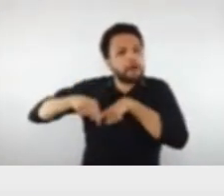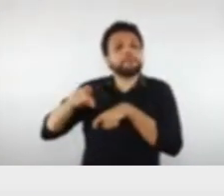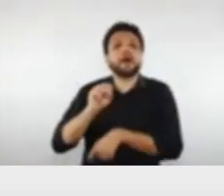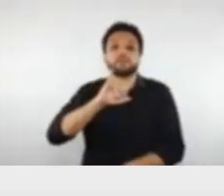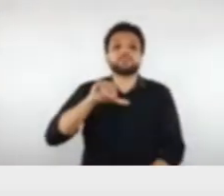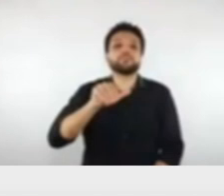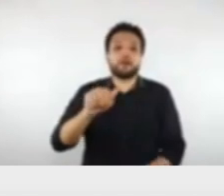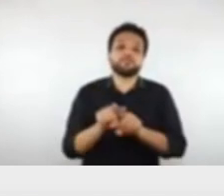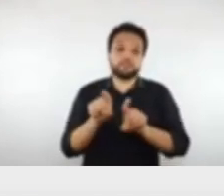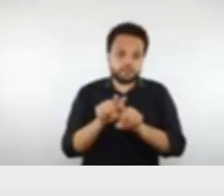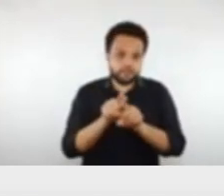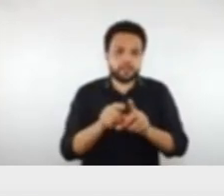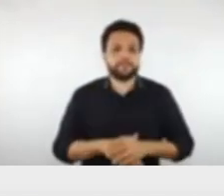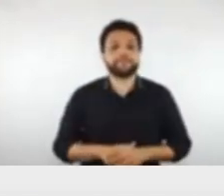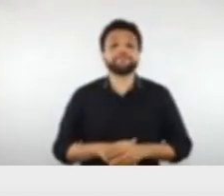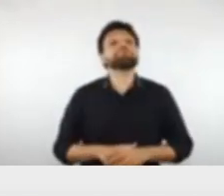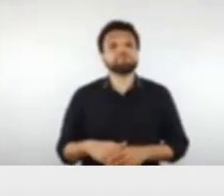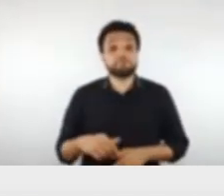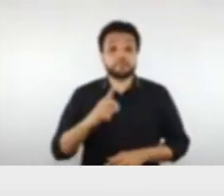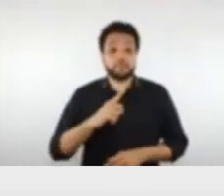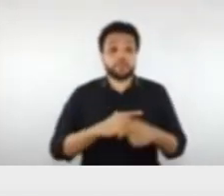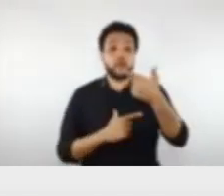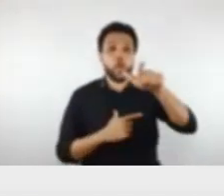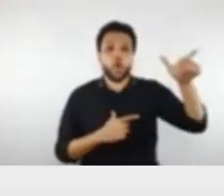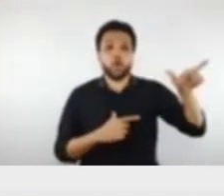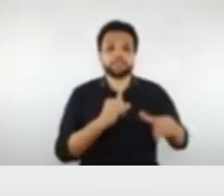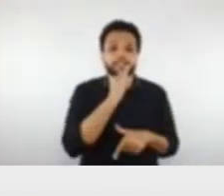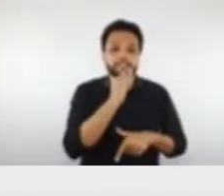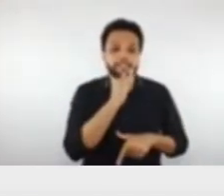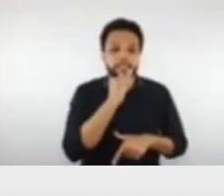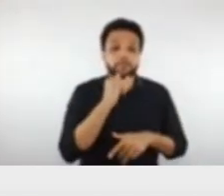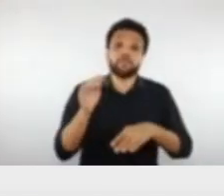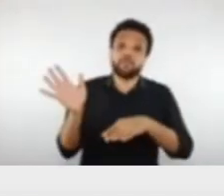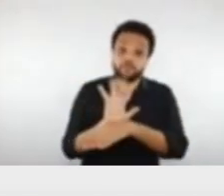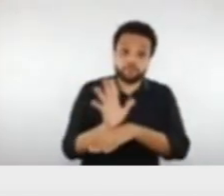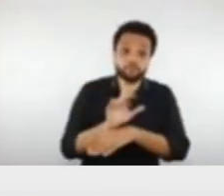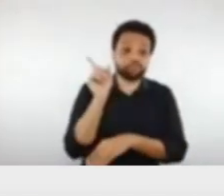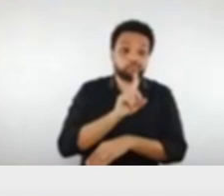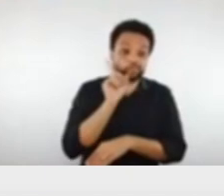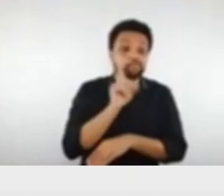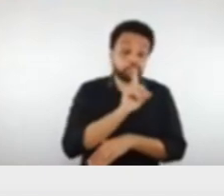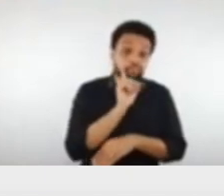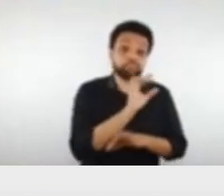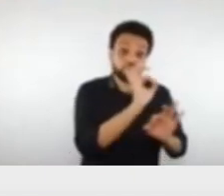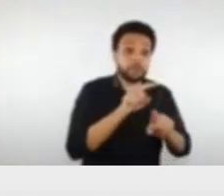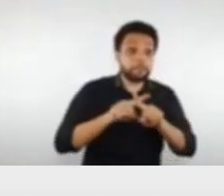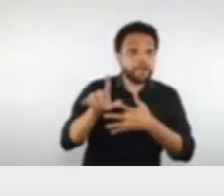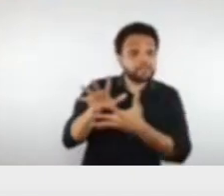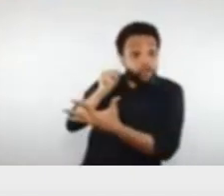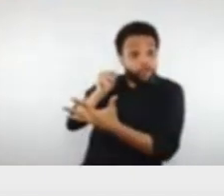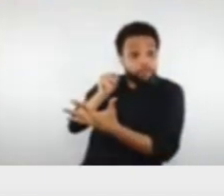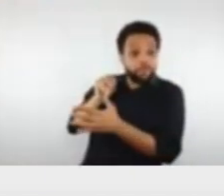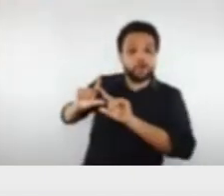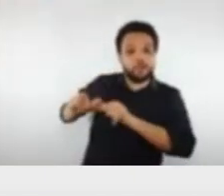Bom, aqui tá, a gente tem outros exemplos, né, de produções americanas que foram baseadas em propriedades